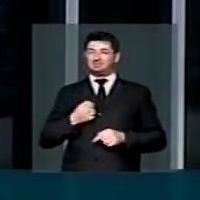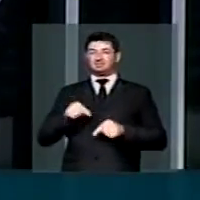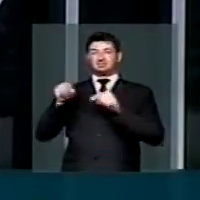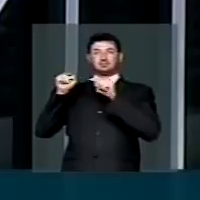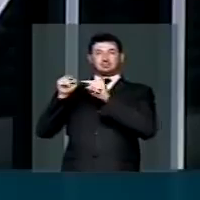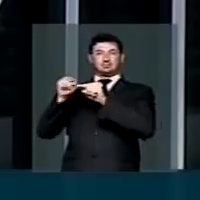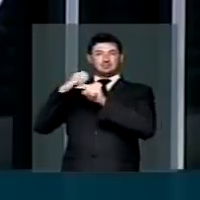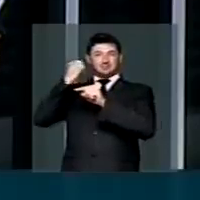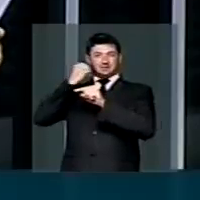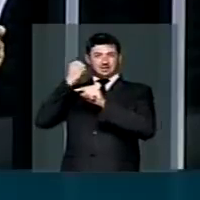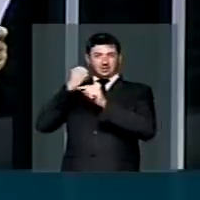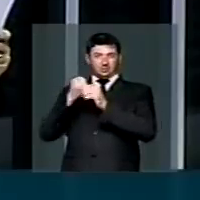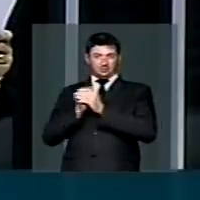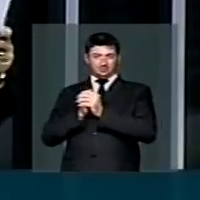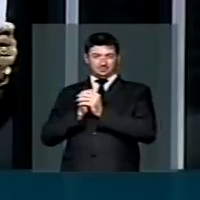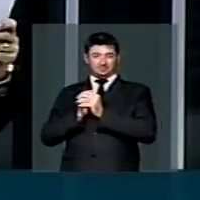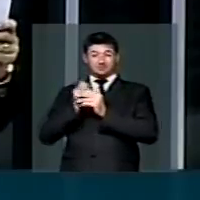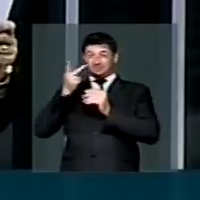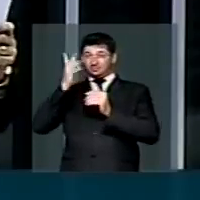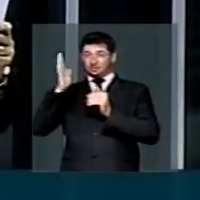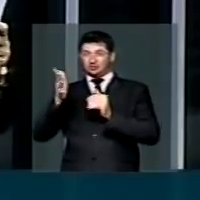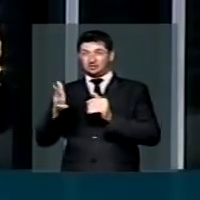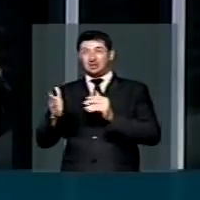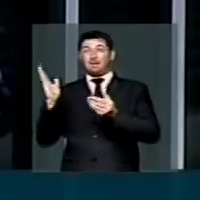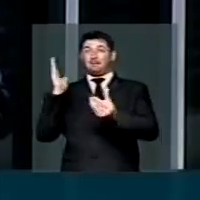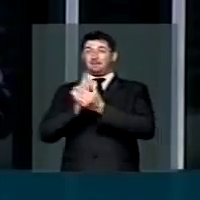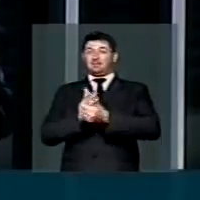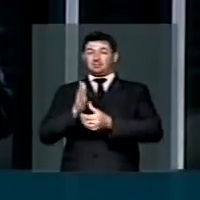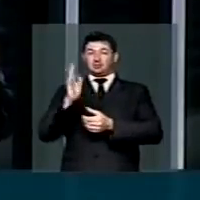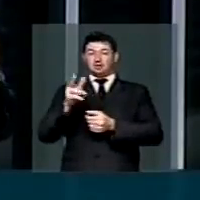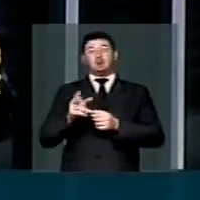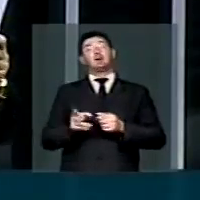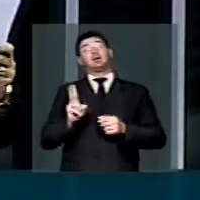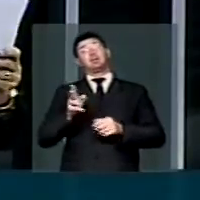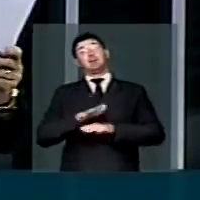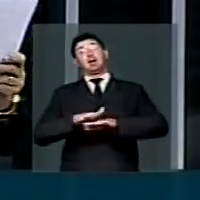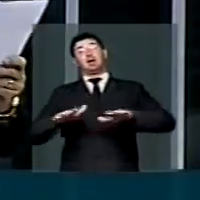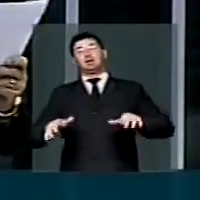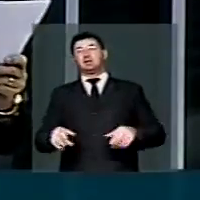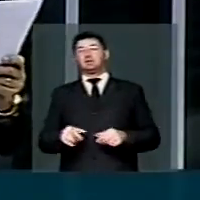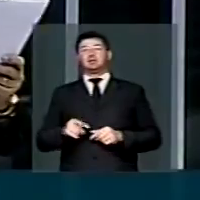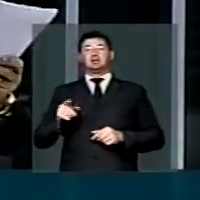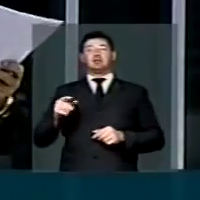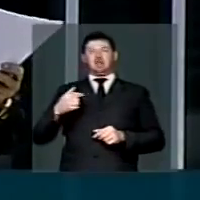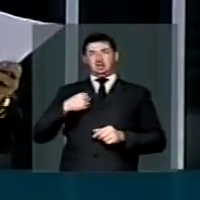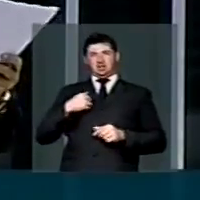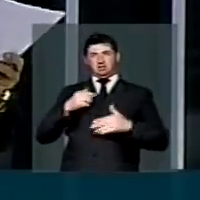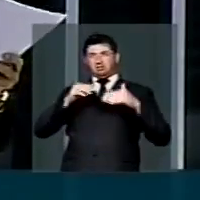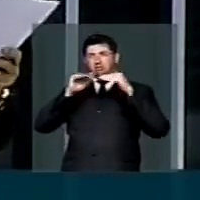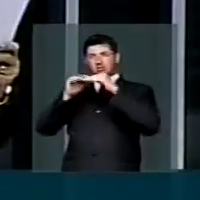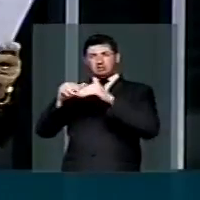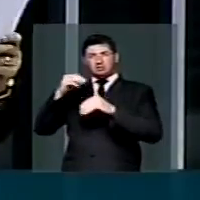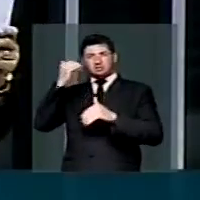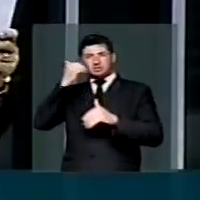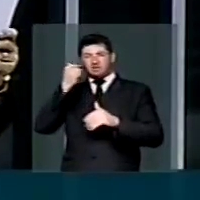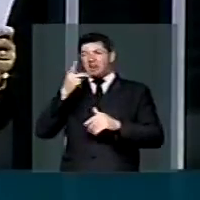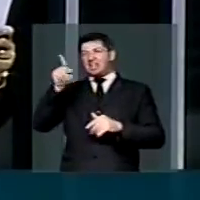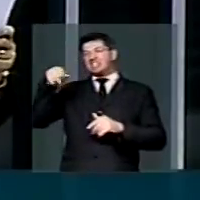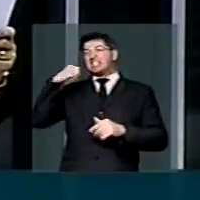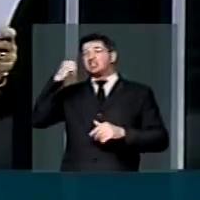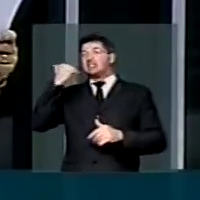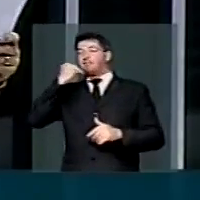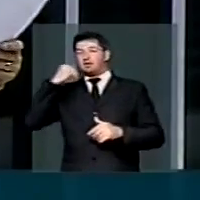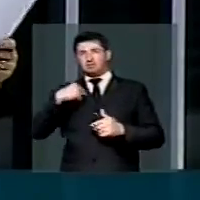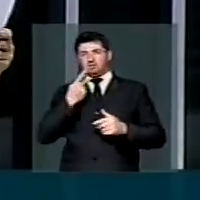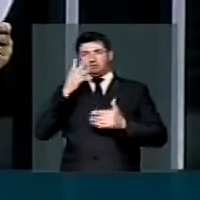sim ele, inclusive citado em alguns processos. Mesmo assim, jamais o chamaria como senador de